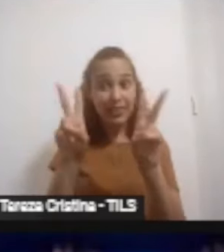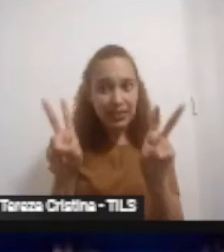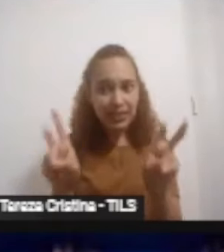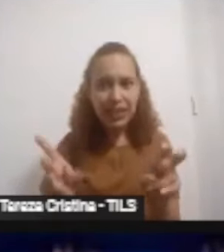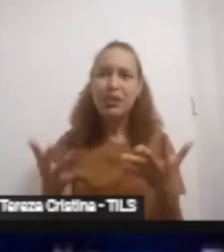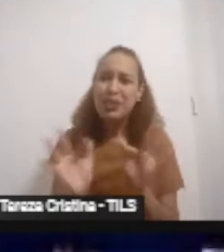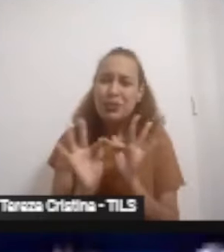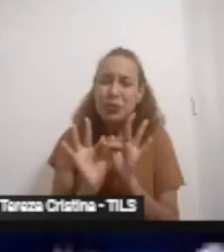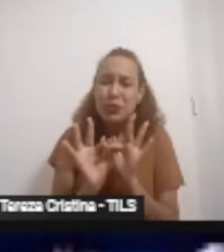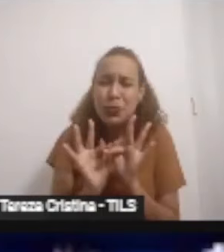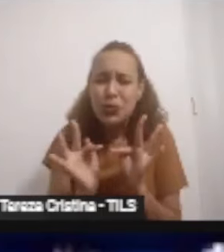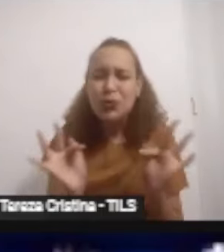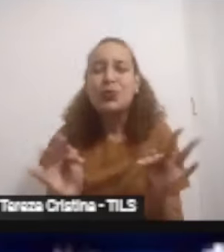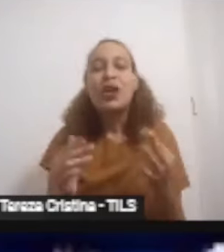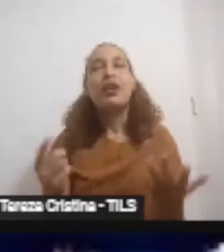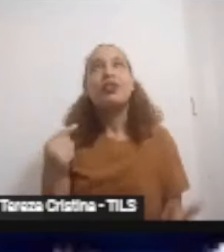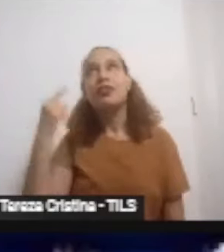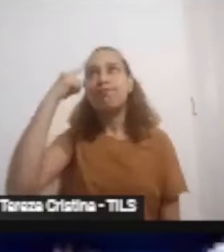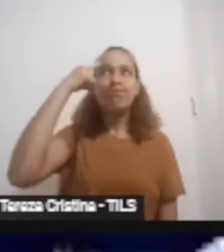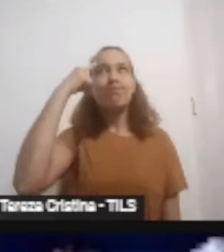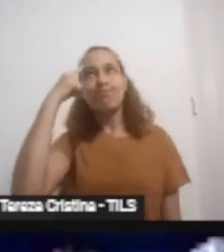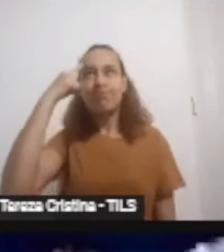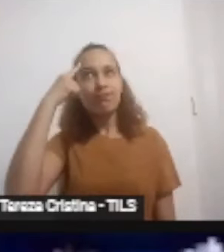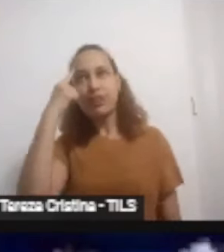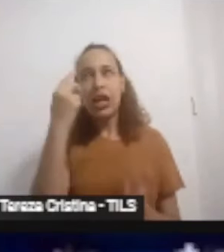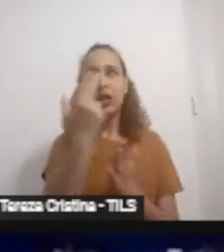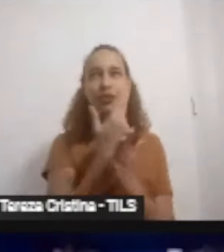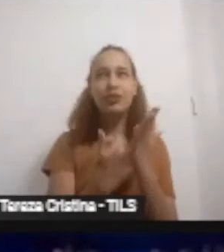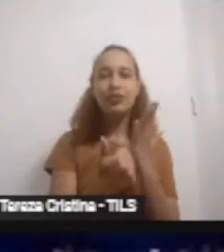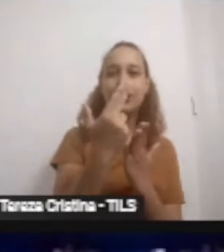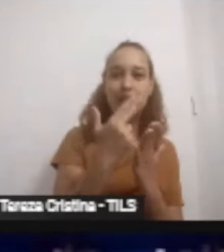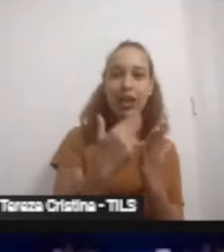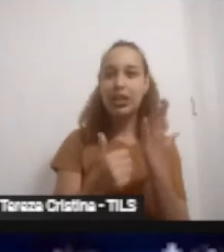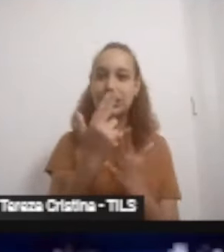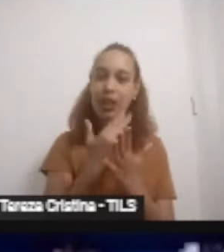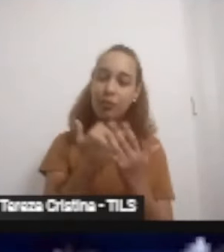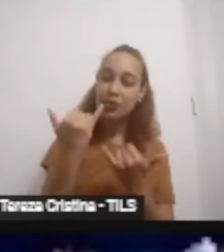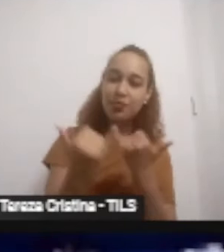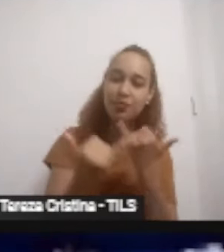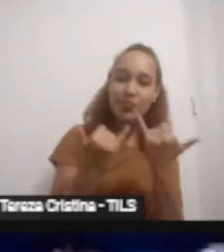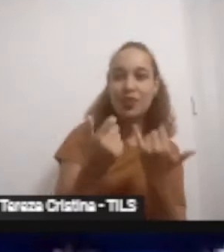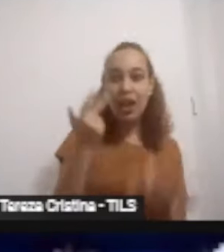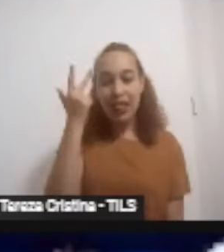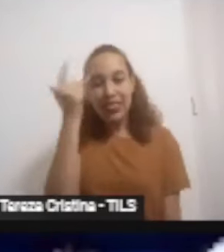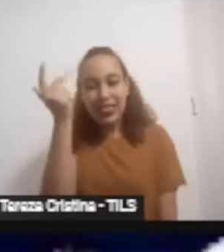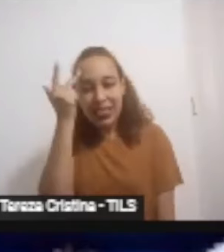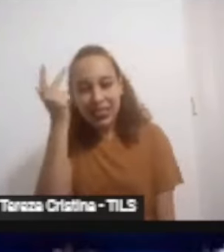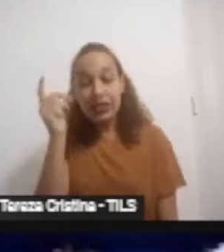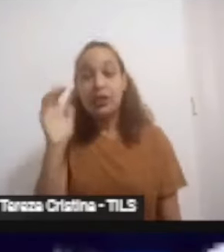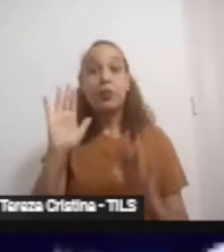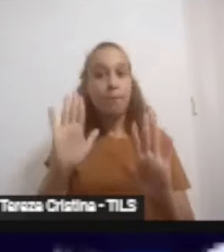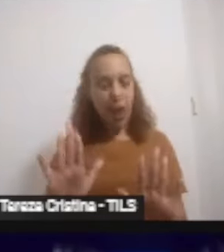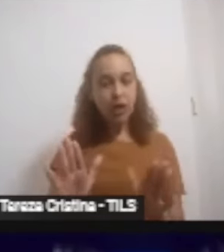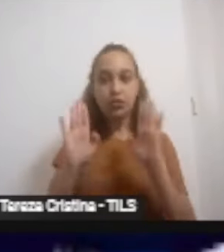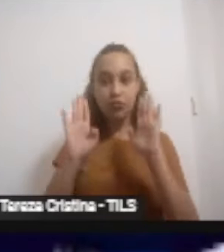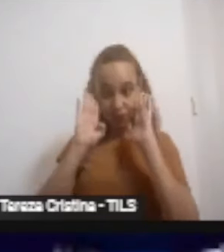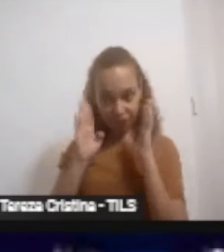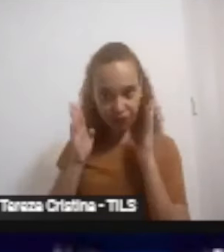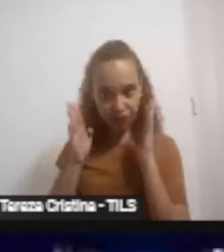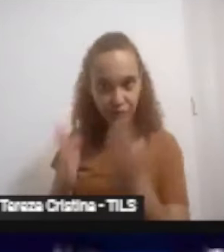segui nessa linha também, trazendo esse lúdico para as ilustrações, mas também sem desviar do assunto, né?